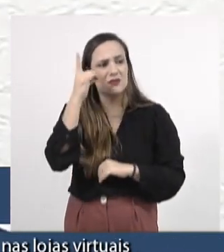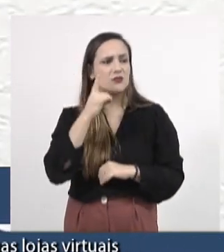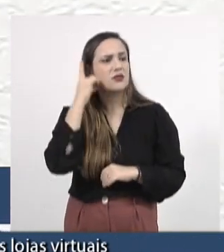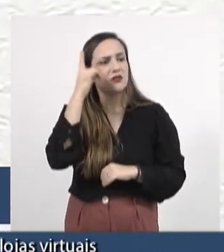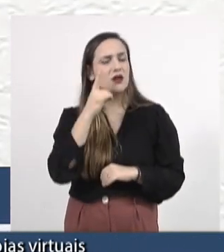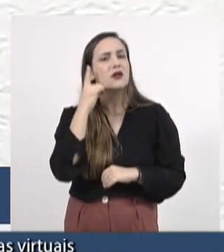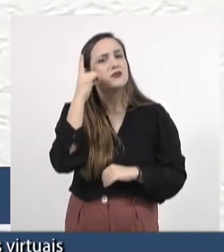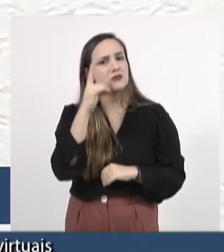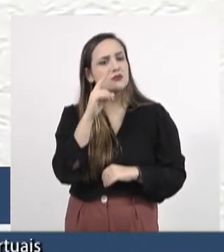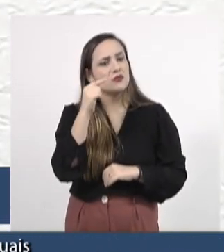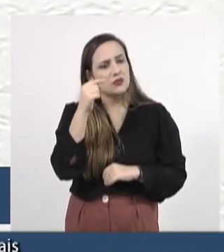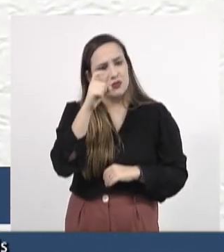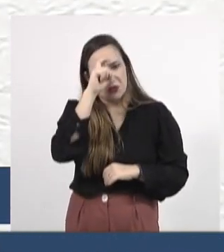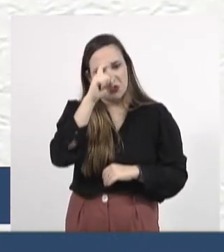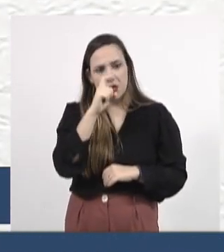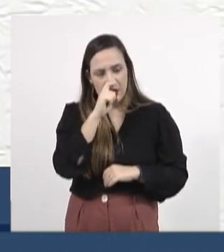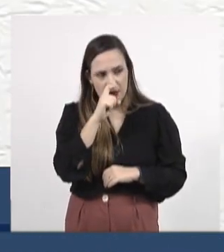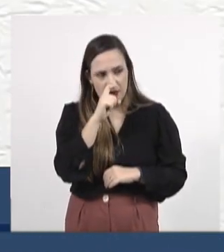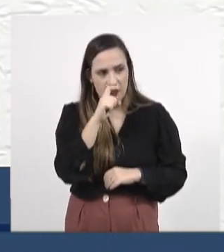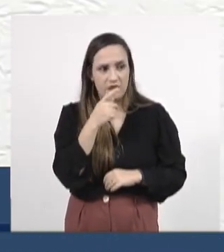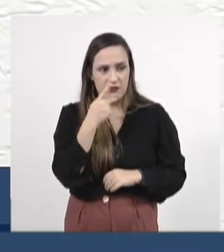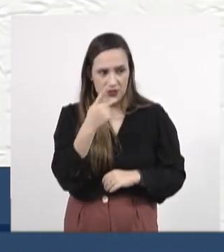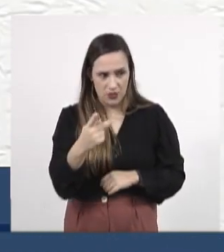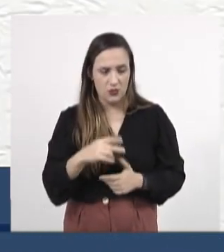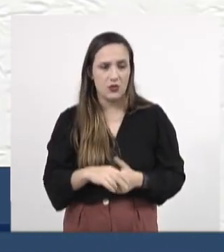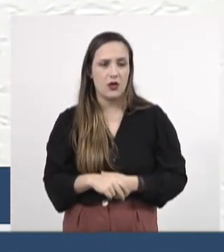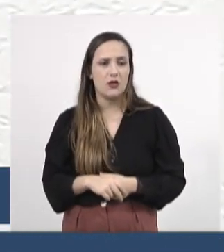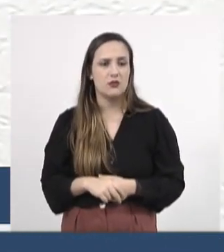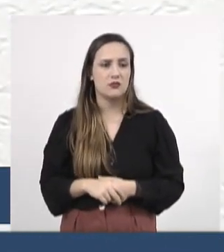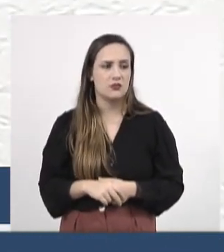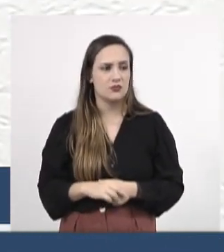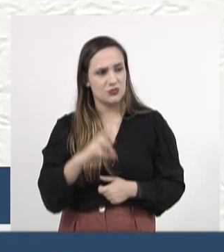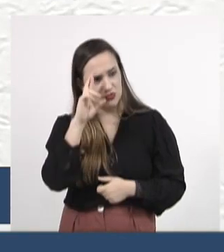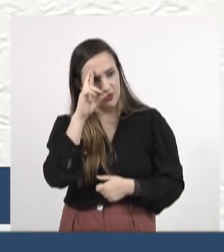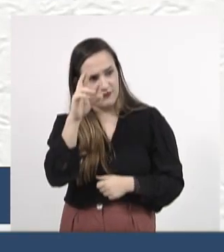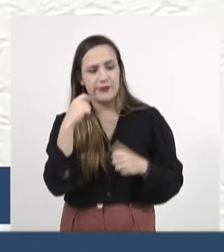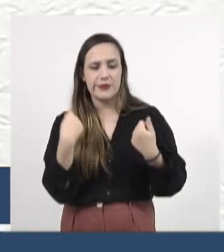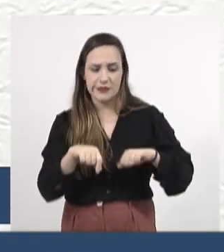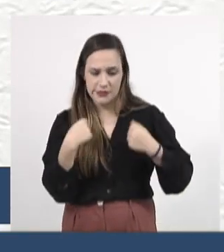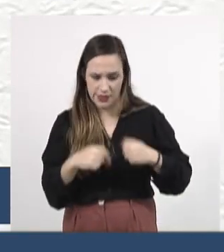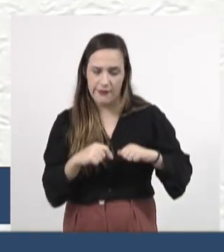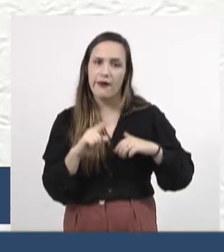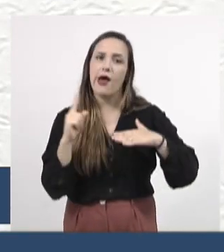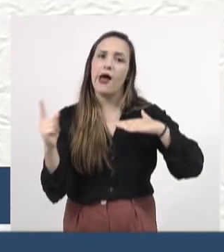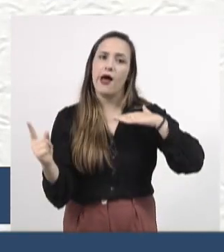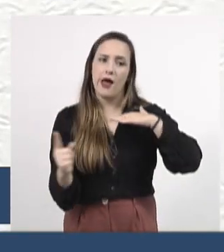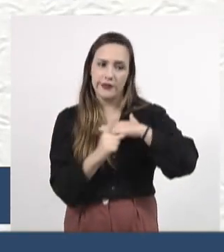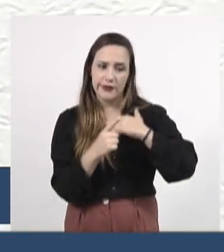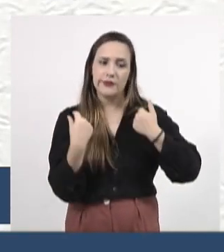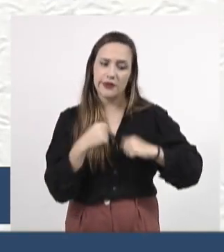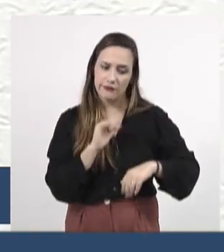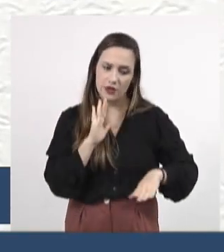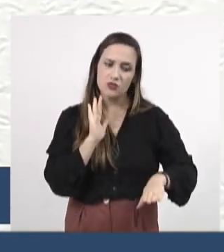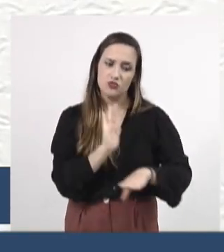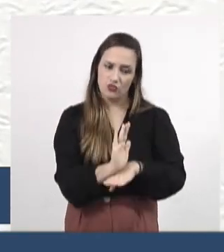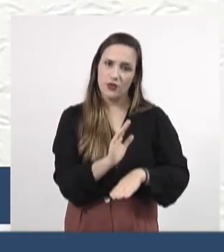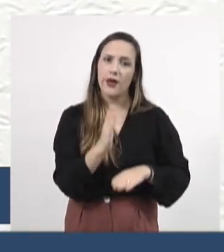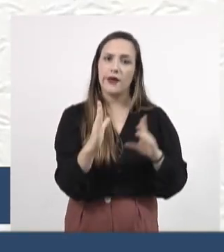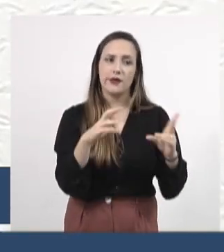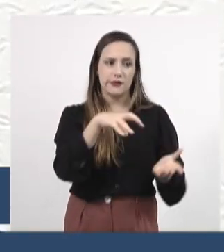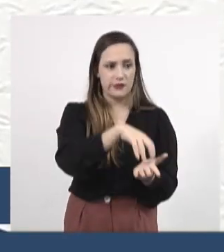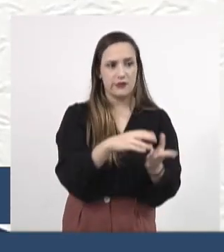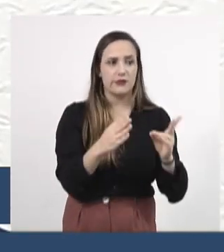nosso colega Zeca do PT a respeito das autoridades que deveriam atender os índios e